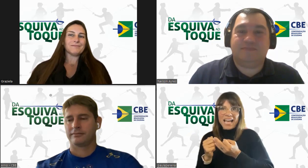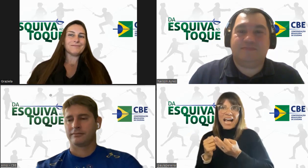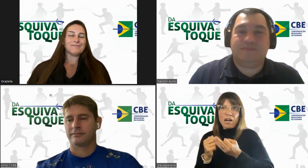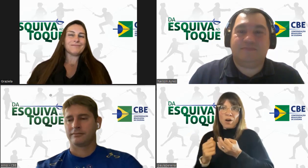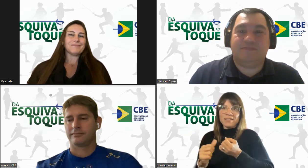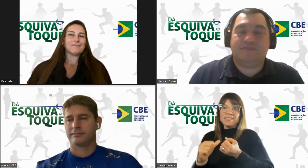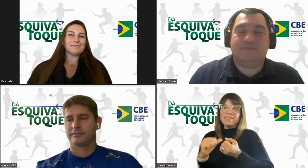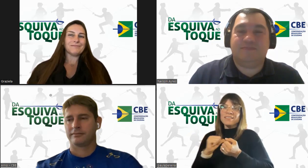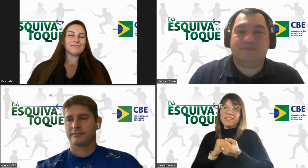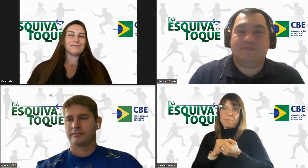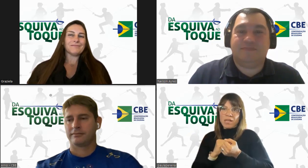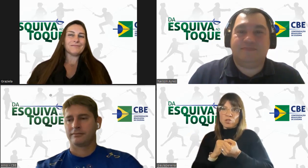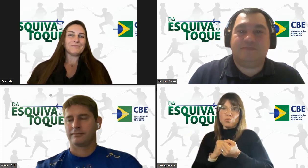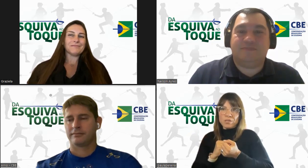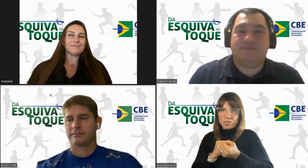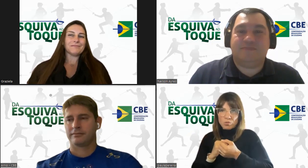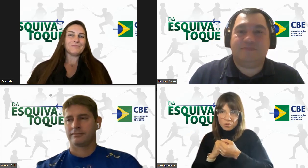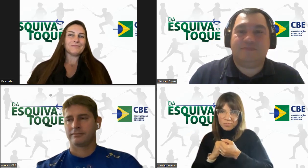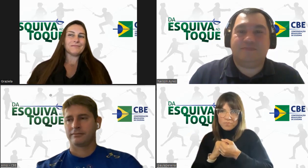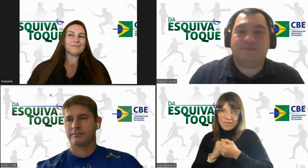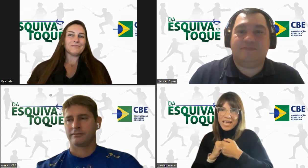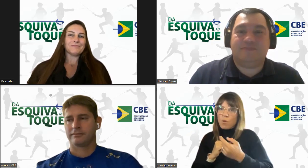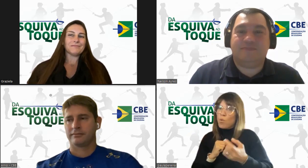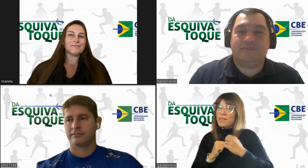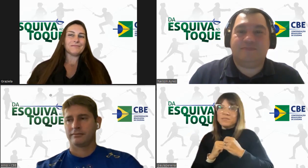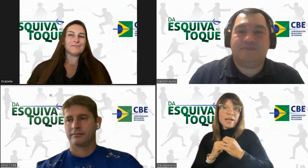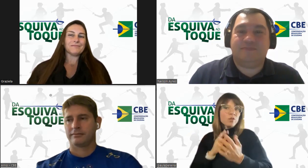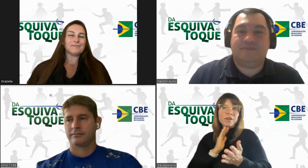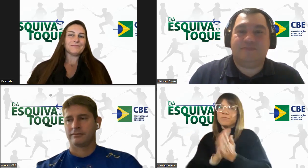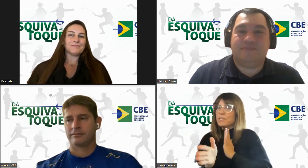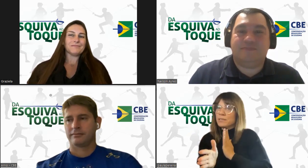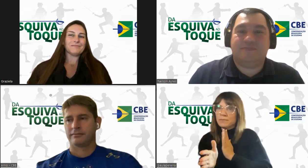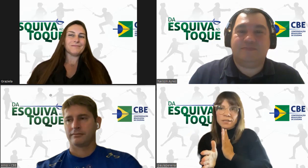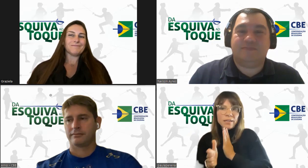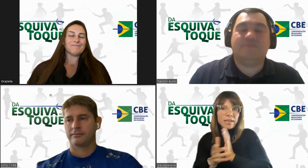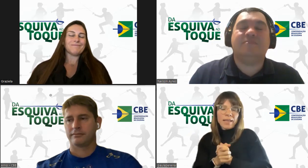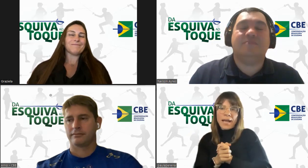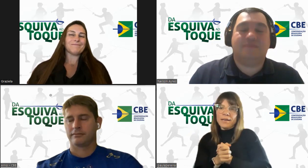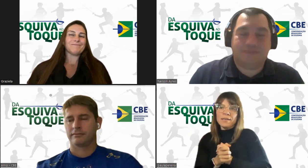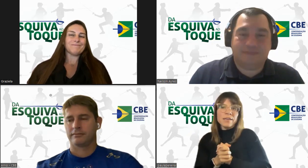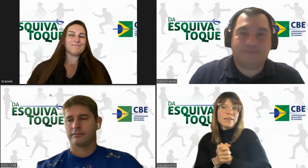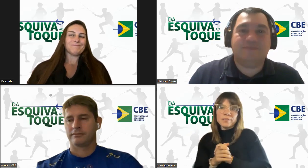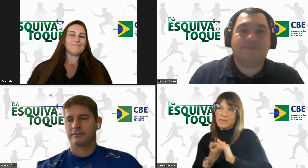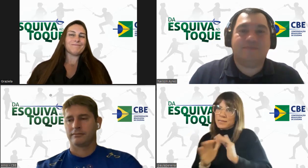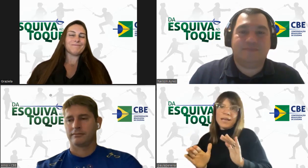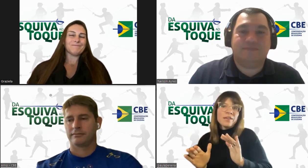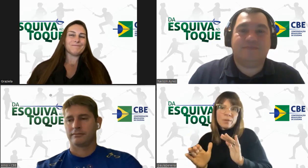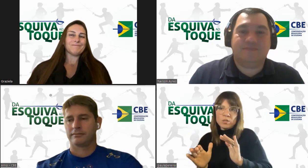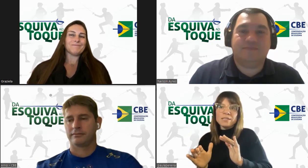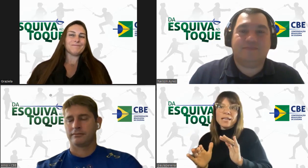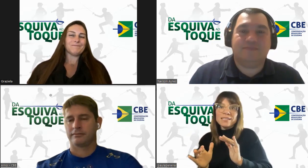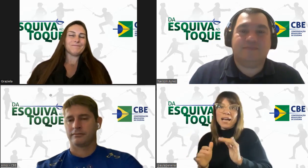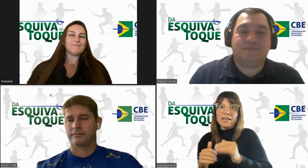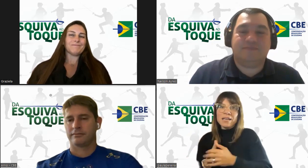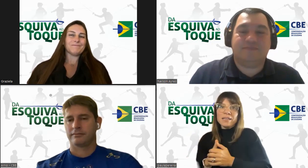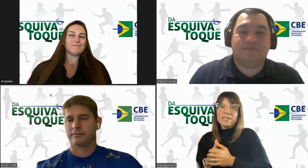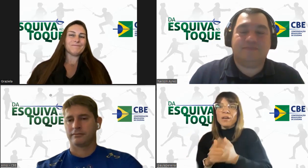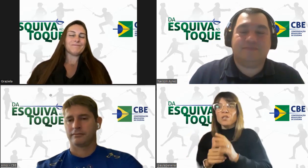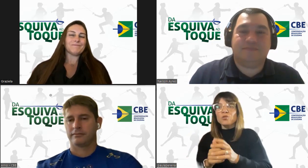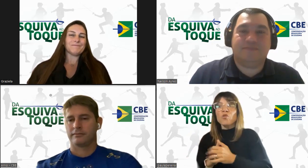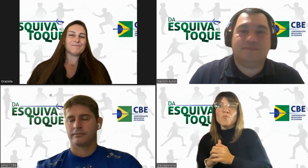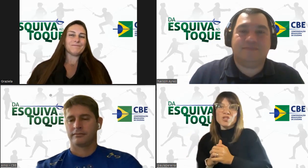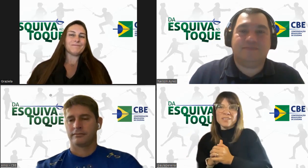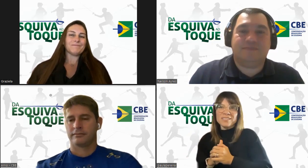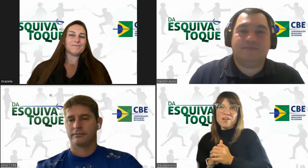atingir Agora sim internamente eu tô inseguro o externo vai vir né E aí vai potencializar